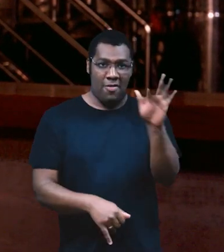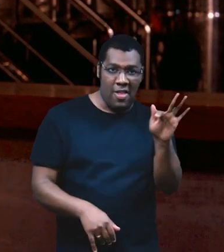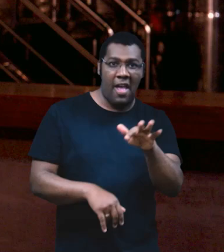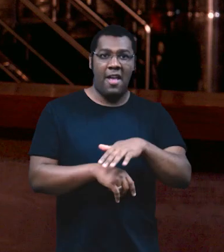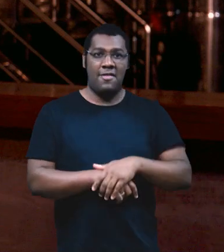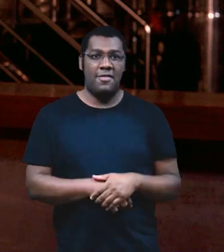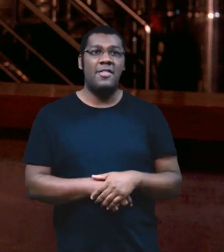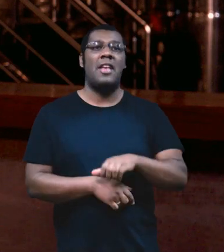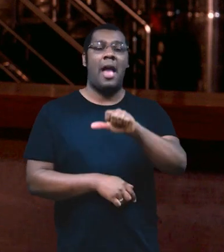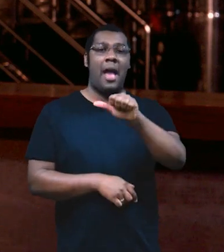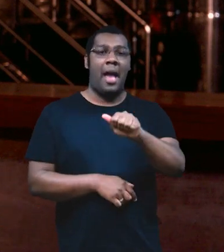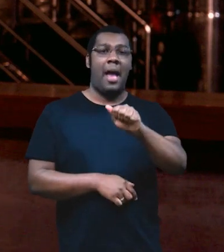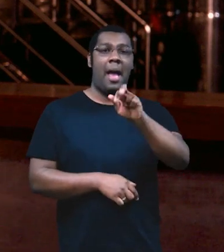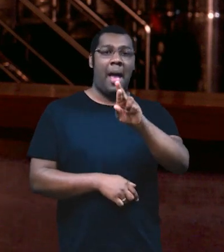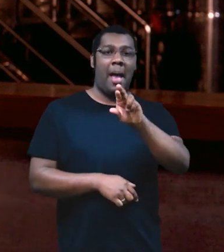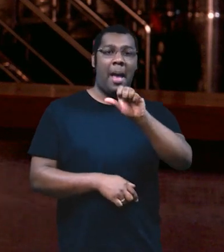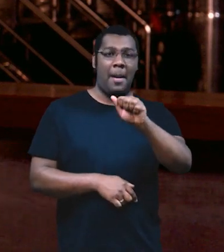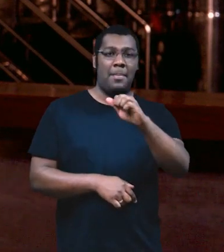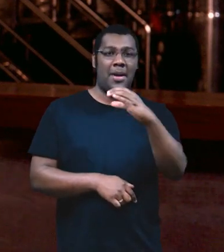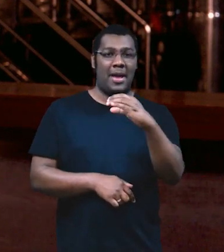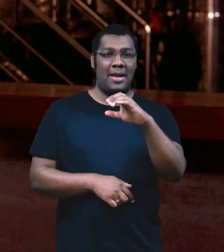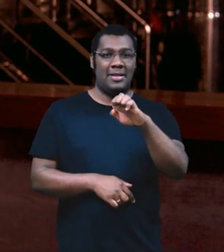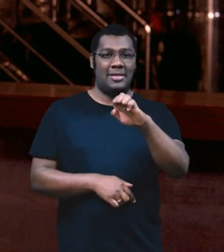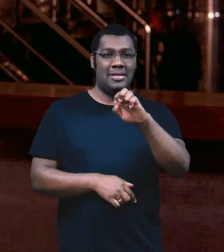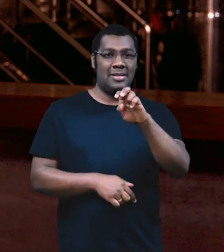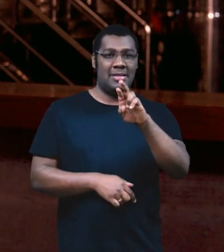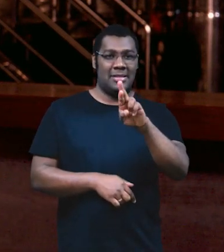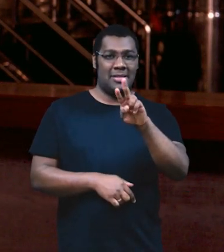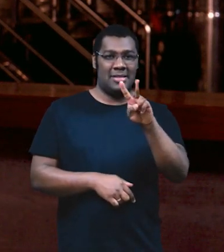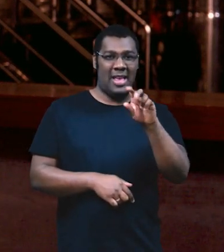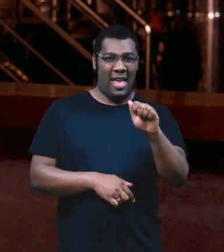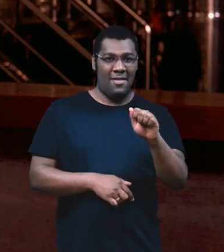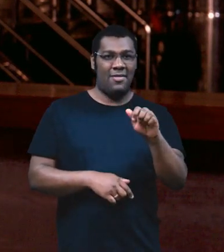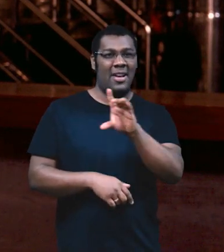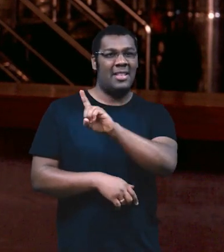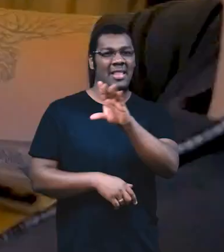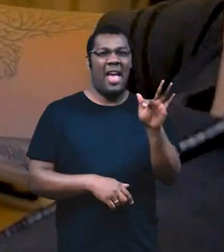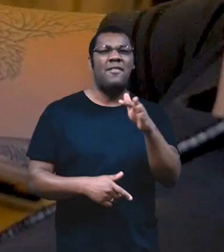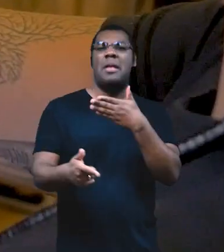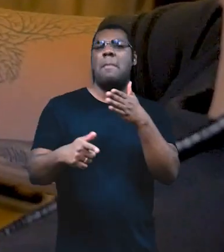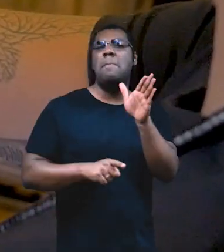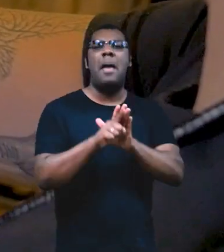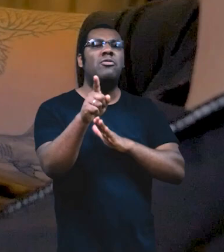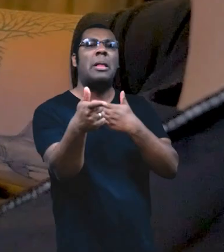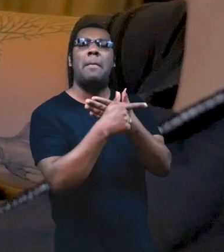a Abracerva DF, o que é e qual a função do lúpulo na bebida.